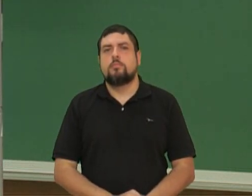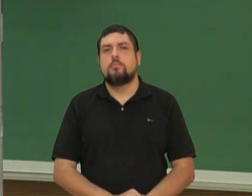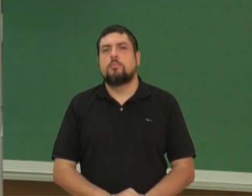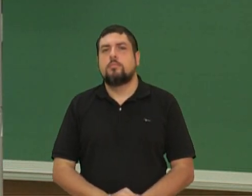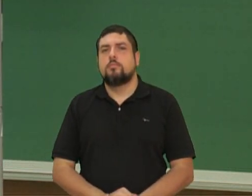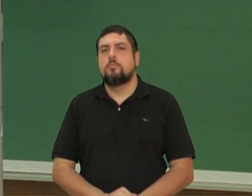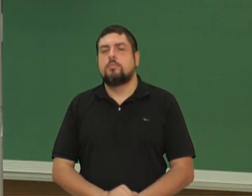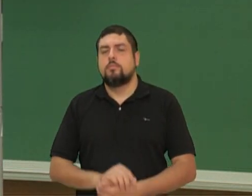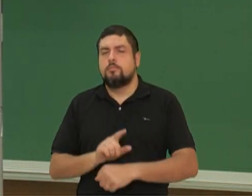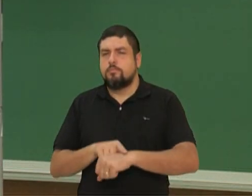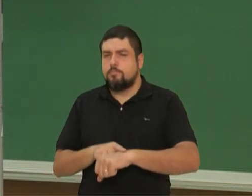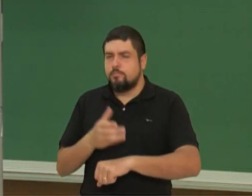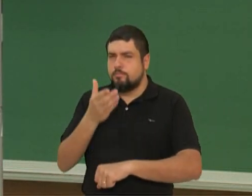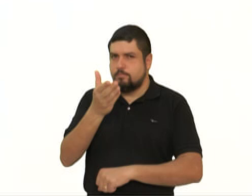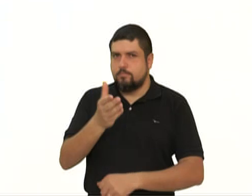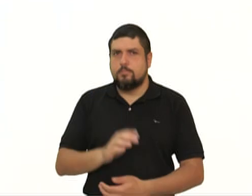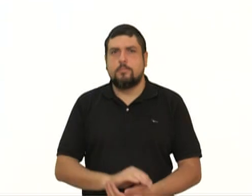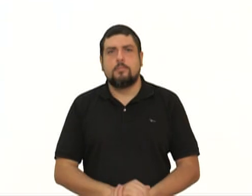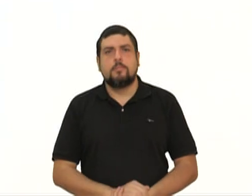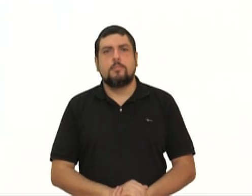Uns segundos para você responder.